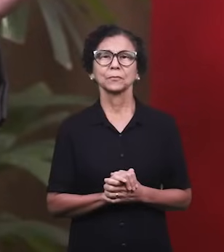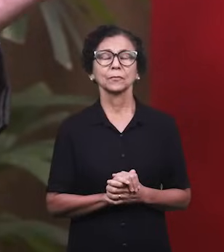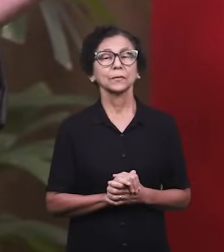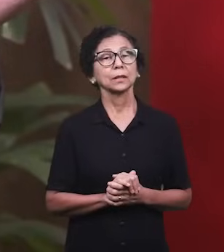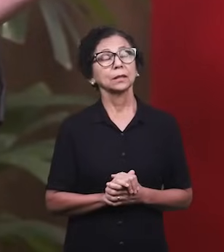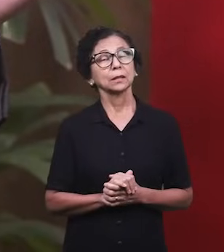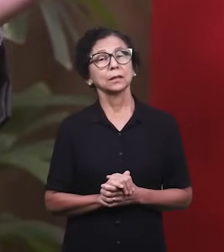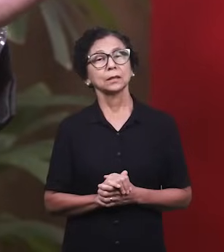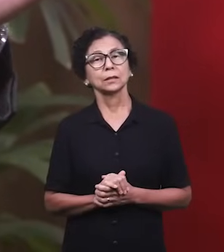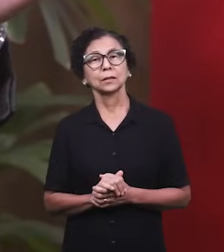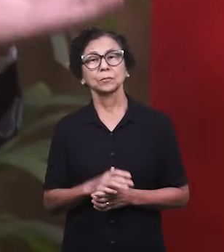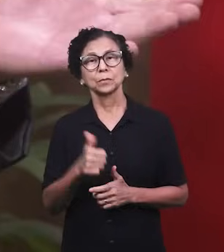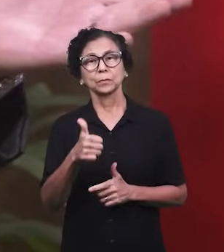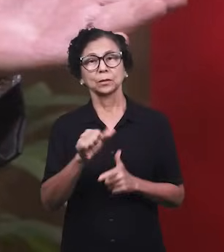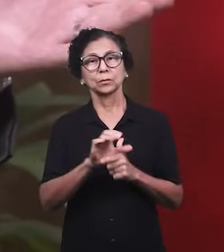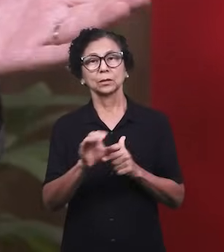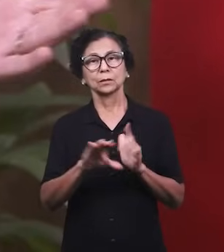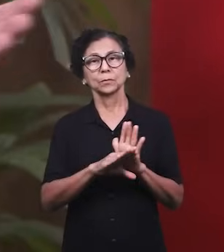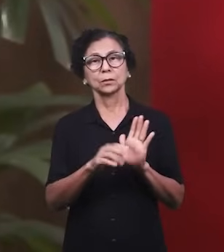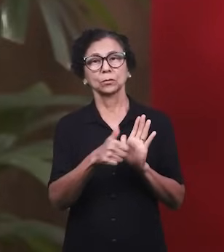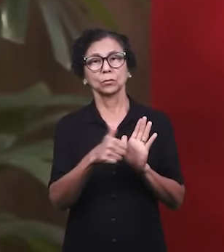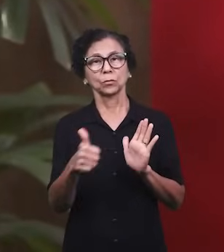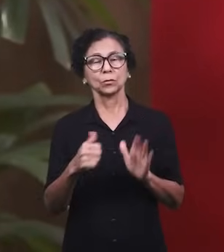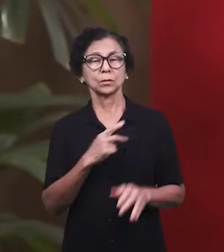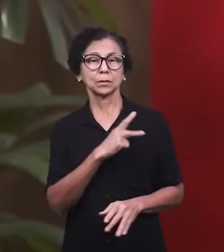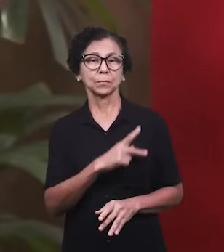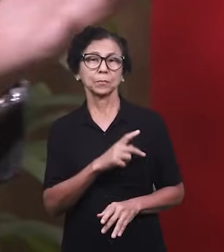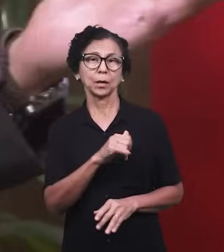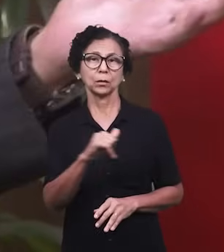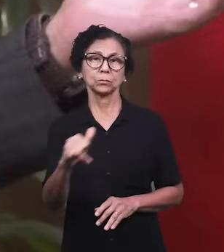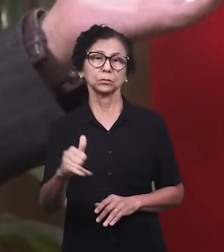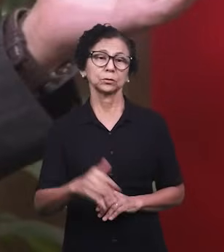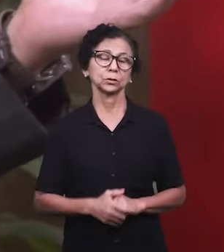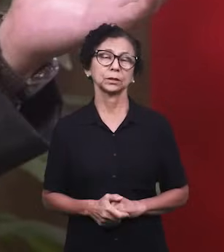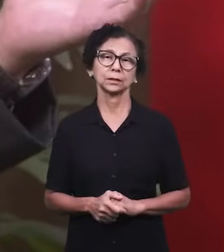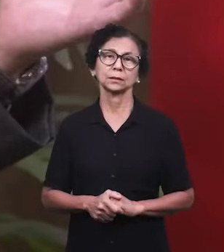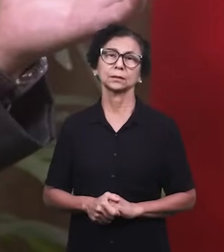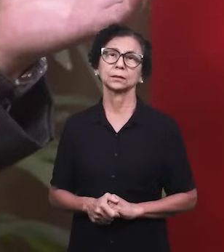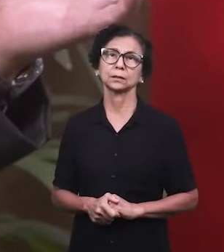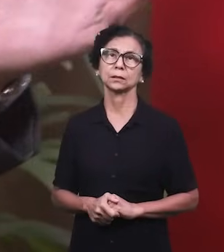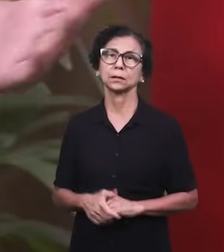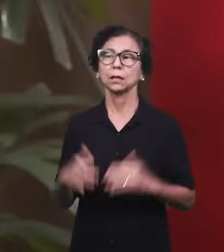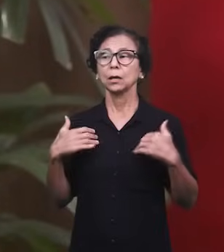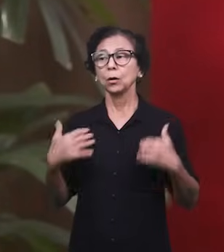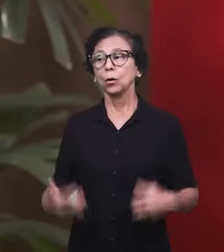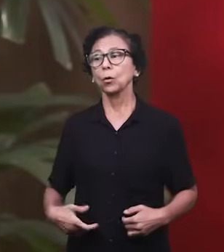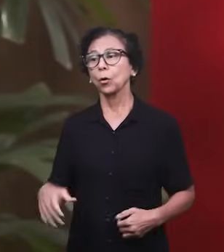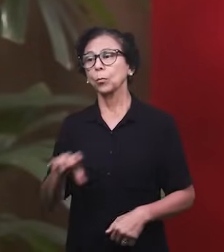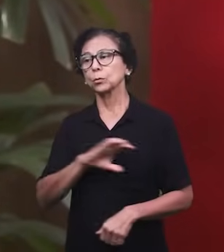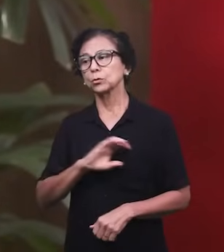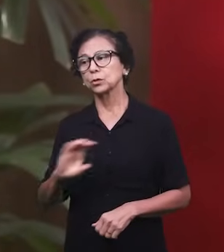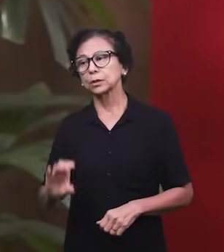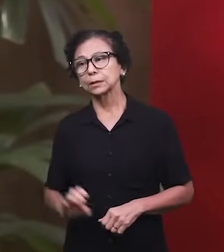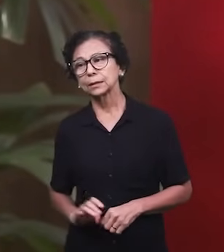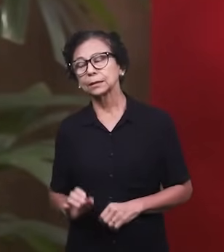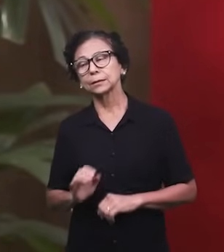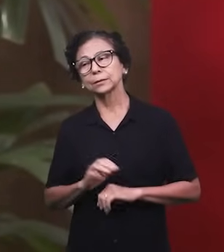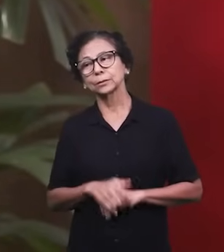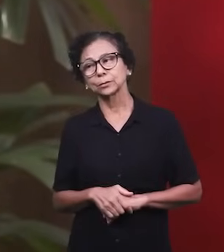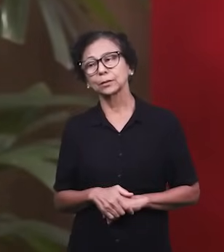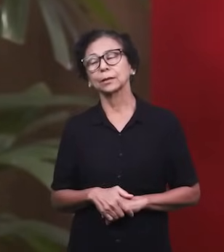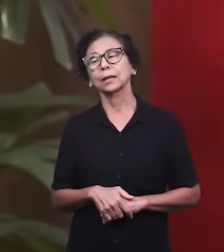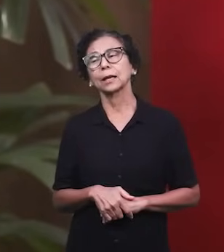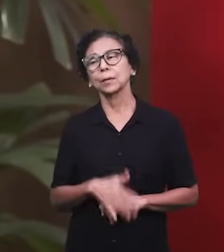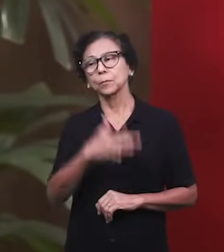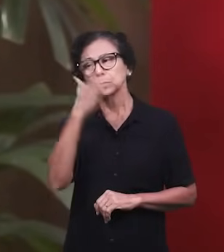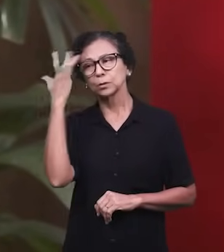em 1 Coríntios capítulo 11, né? Por não discernir o corpo de Cristo, há muitos fracos, doentes